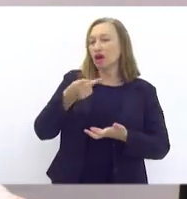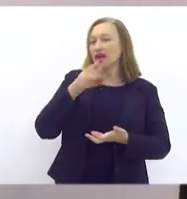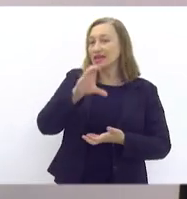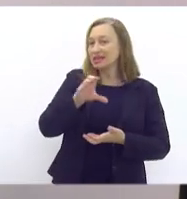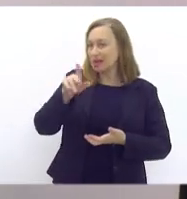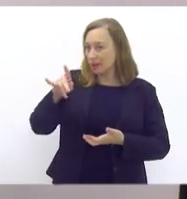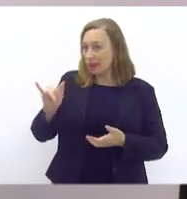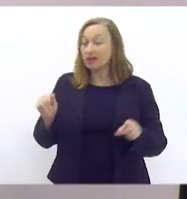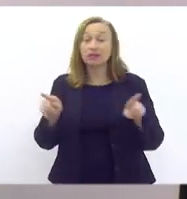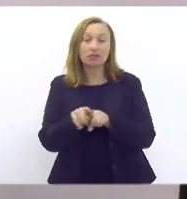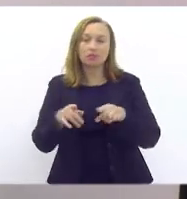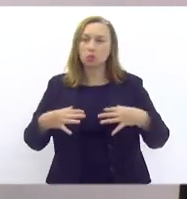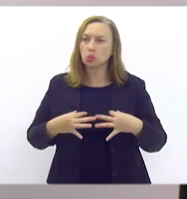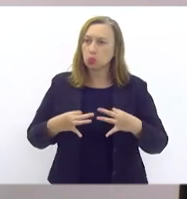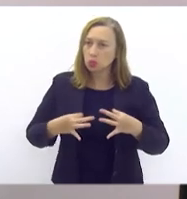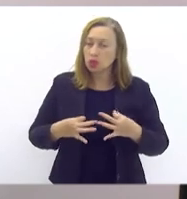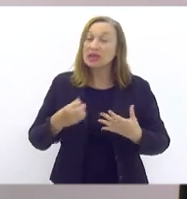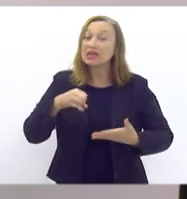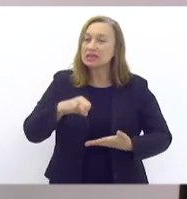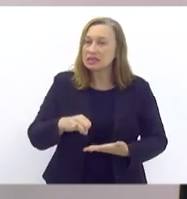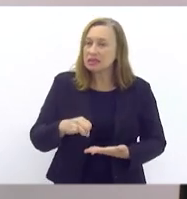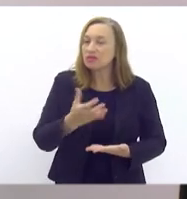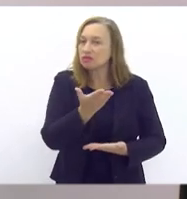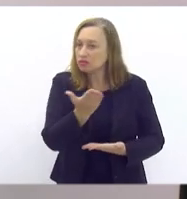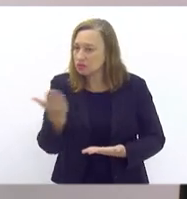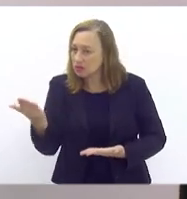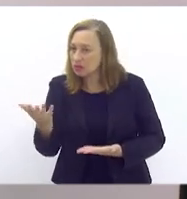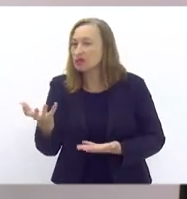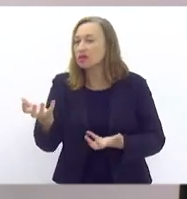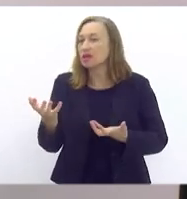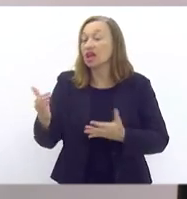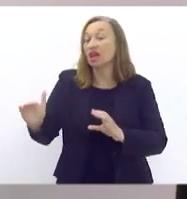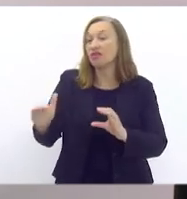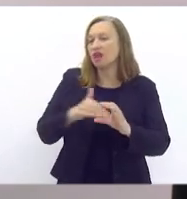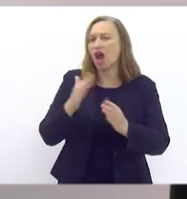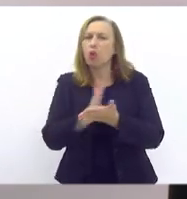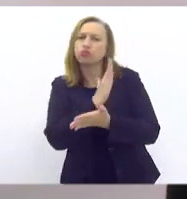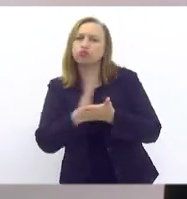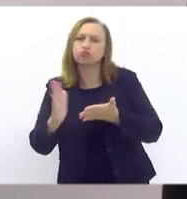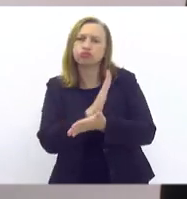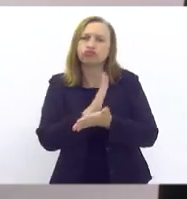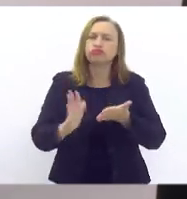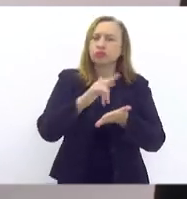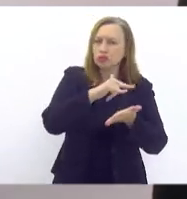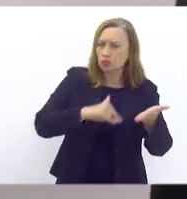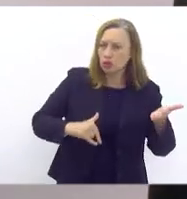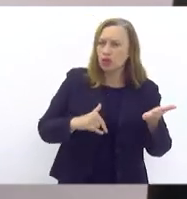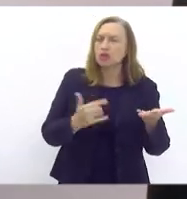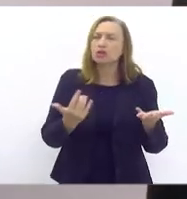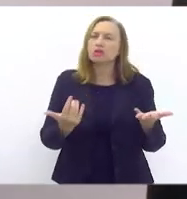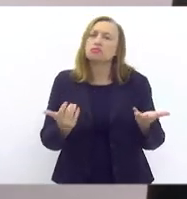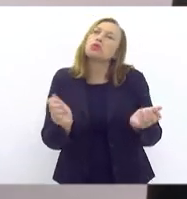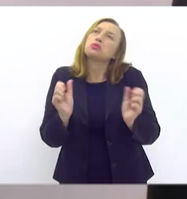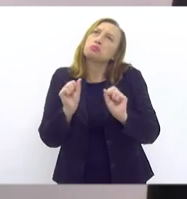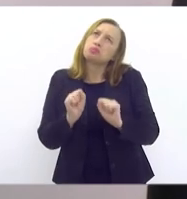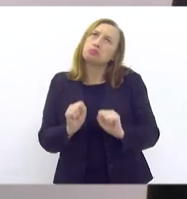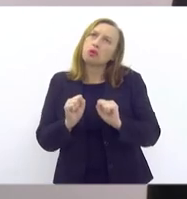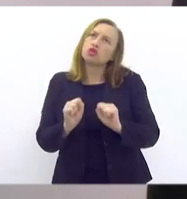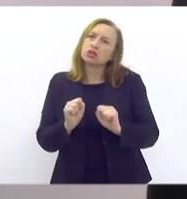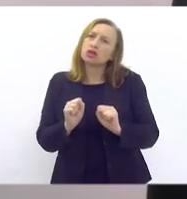CPI também está à disposição Caso vocês queiram Nos enviar alguns documentos algumas coisas que também possamos